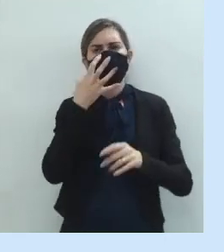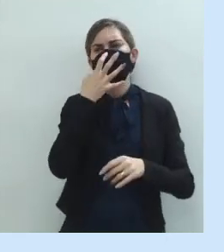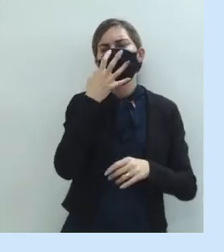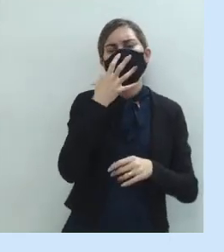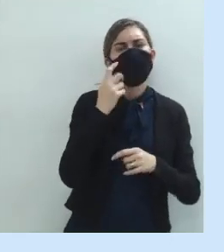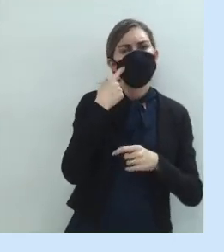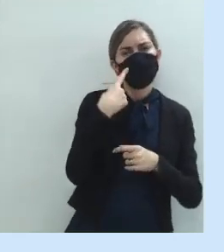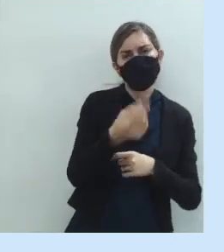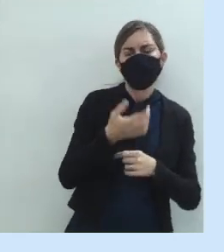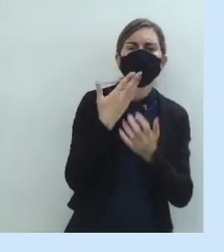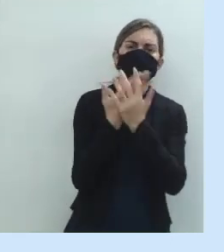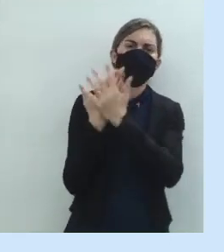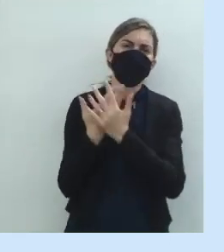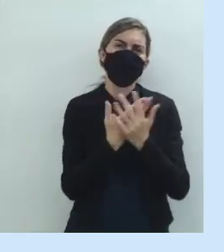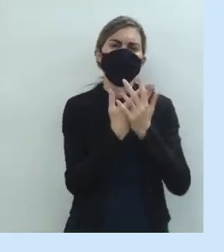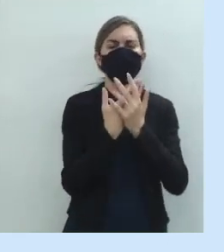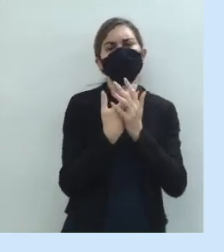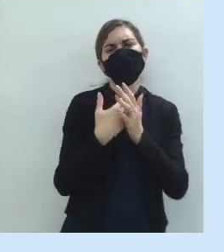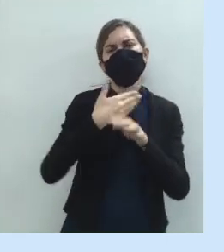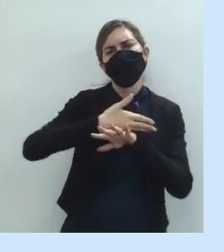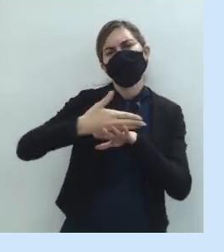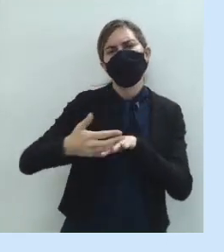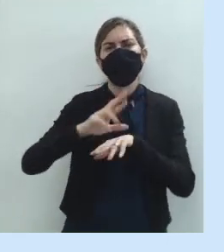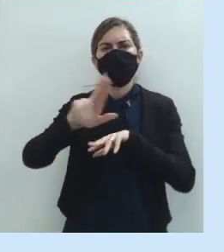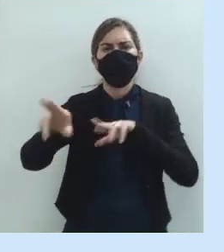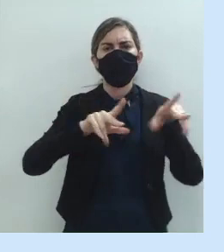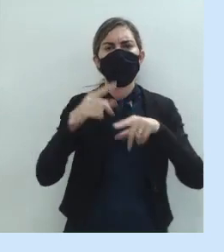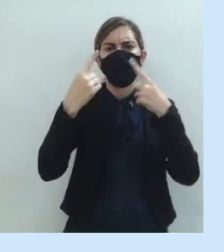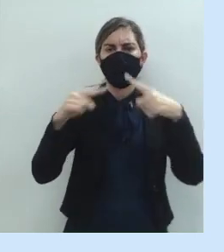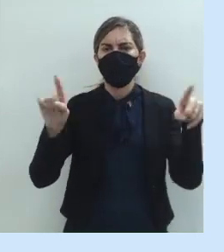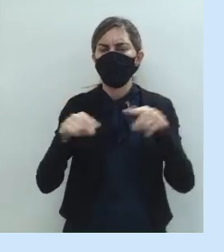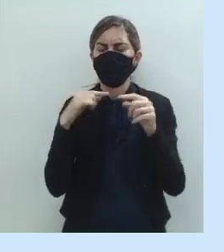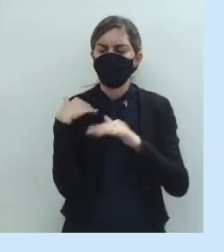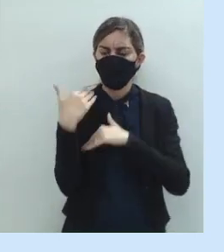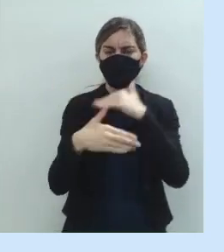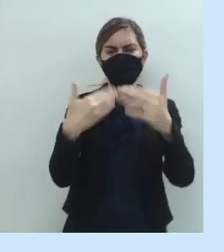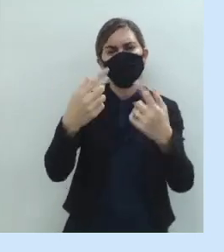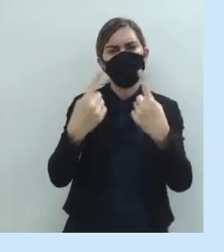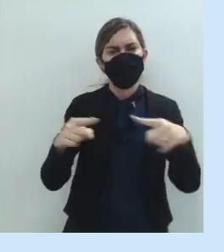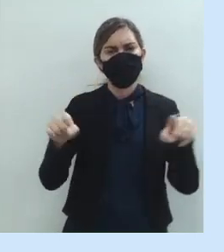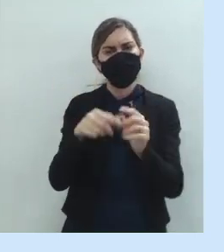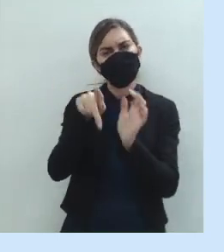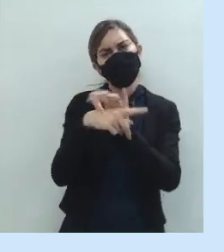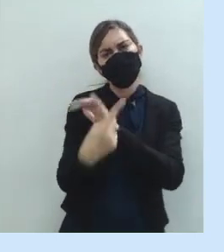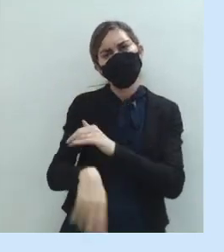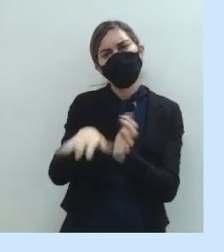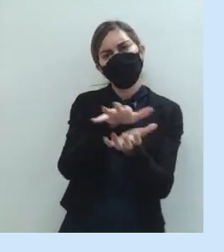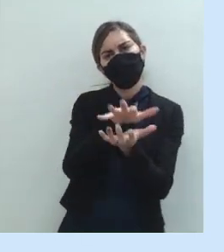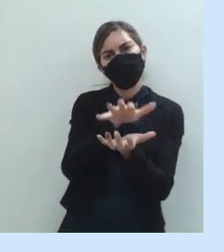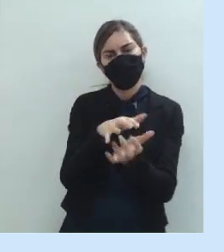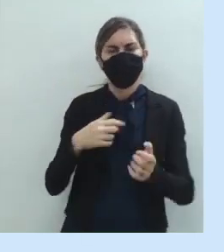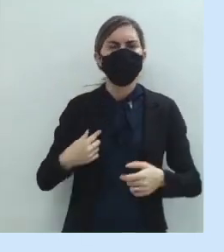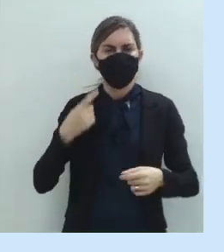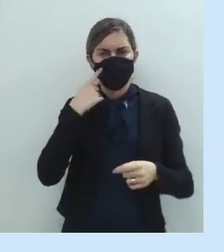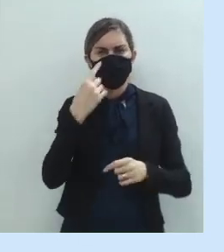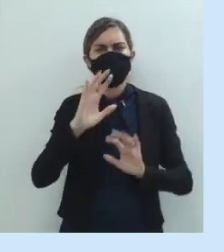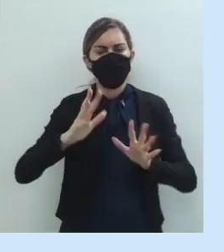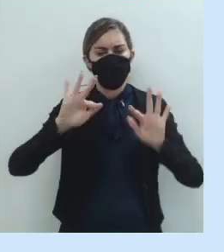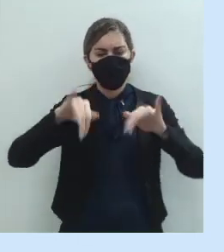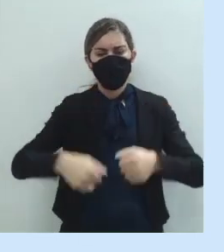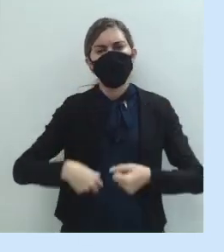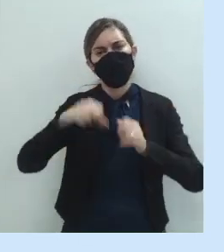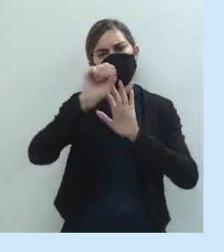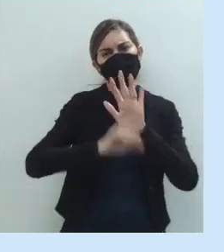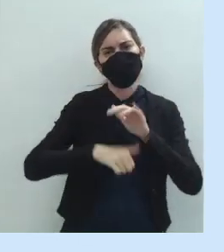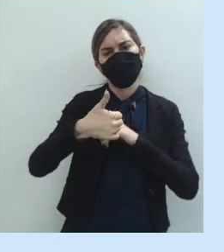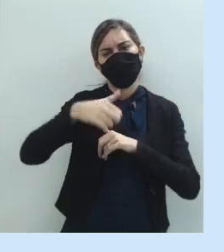aqui, estudando um pouco dos estilos musicais do desenvolvimento da música em Pernambuco, a gente já viu que no final da década